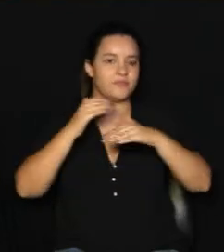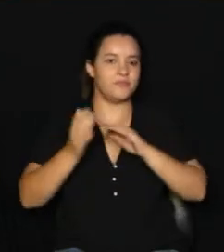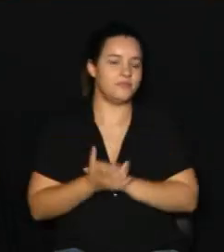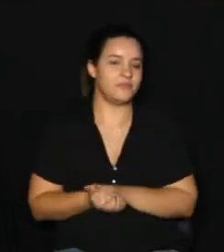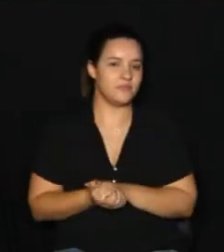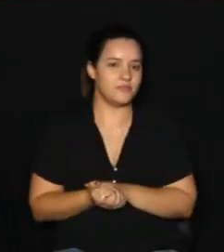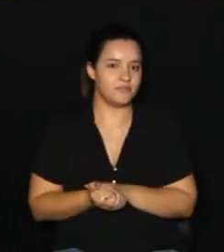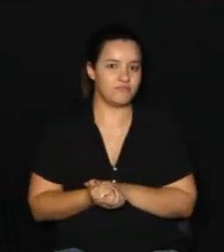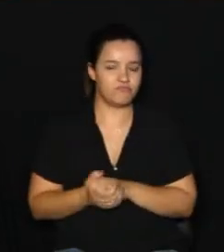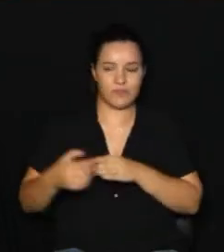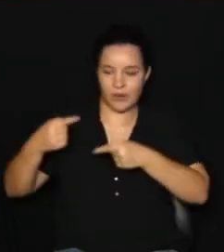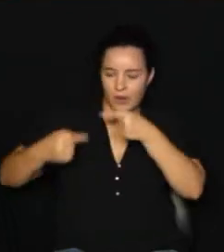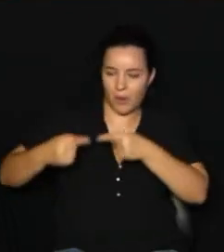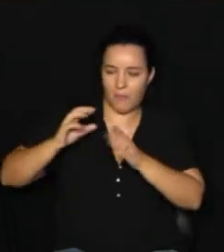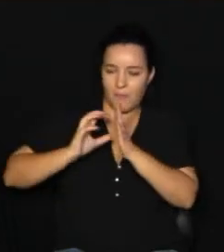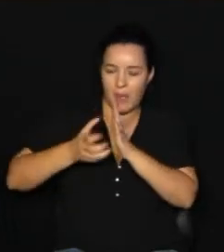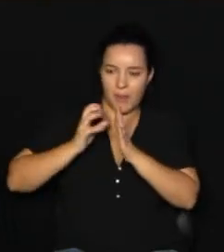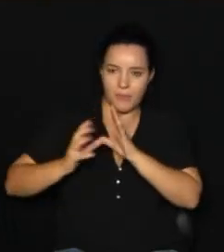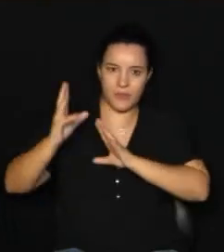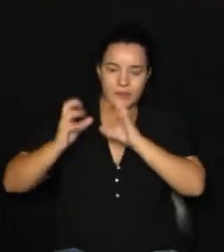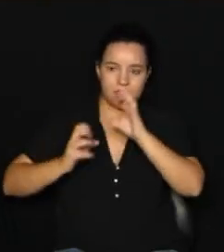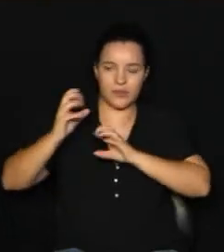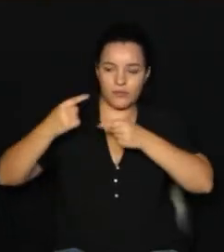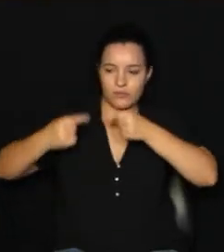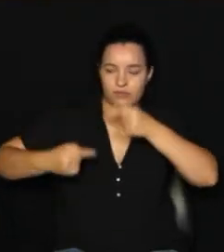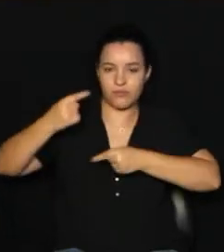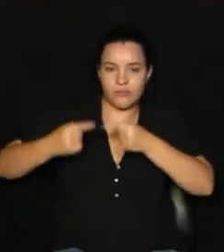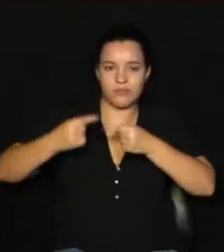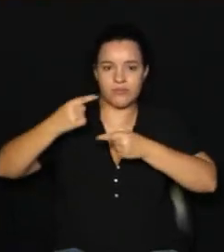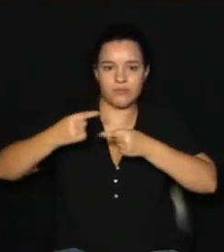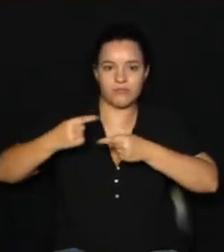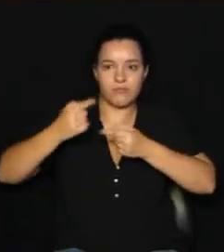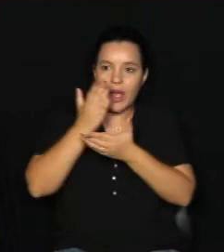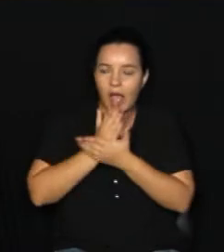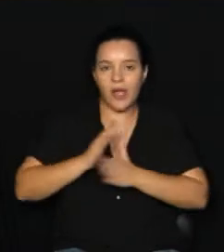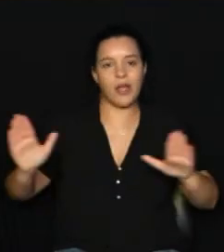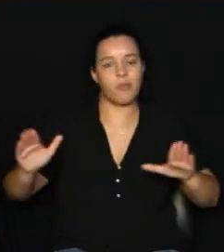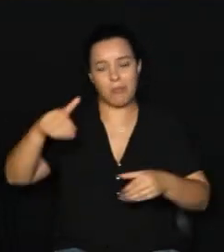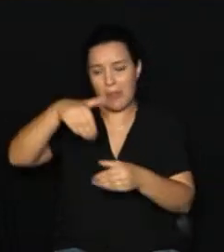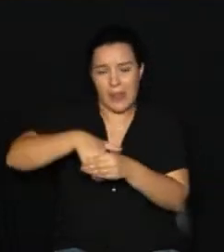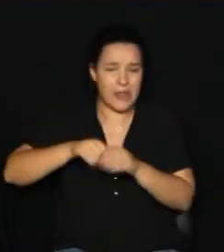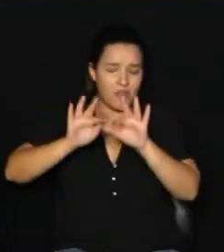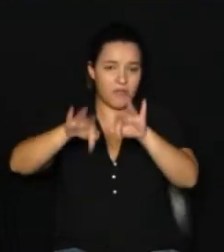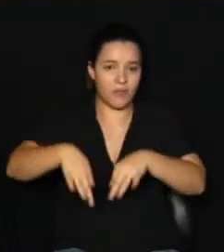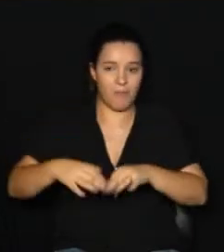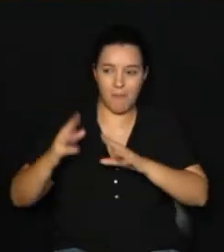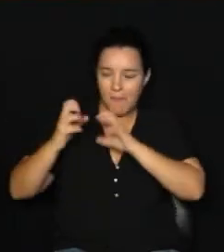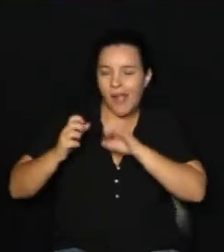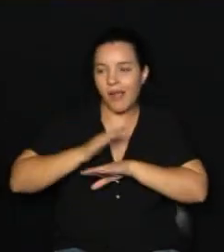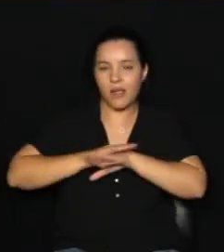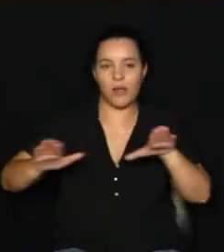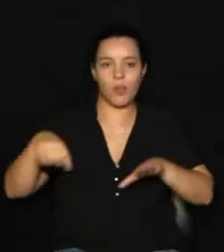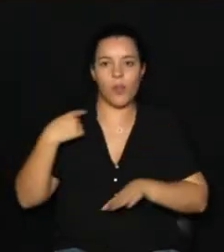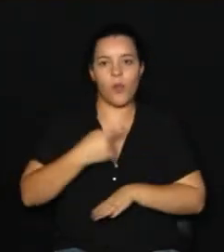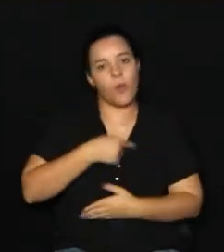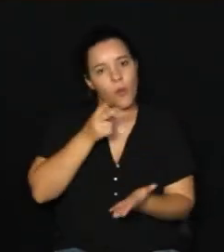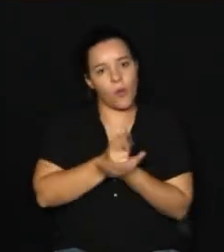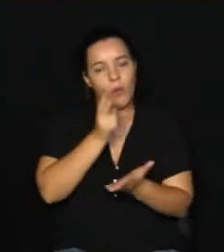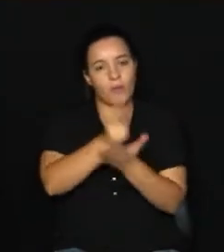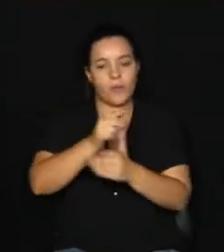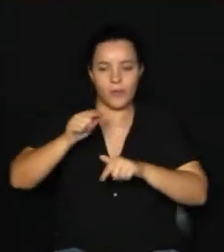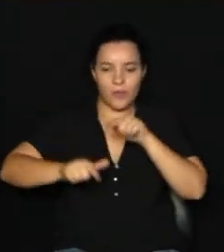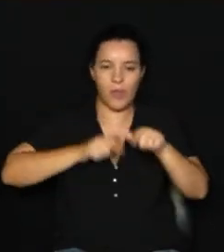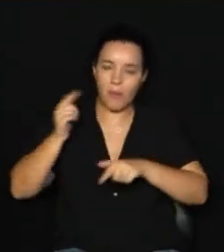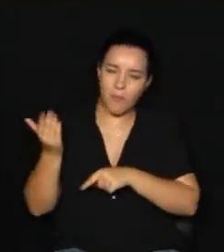As diferenças partidárias, a concorrência da eleição, se termina agora. Eu vou continuar trabalhando